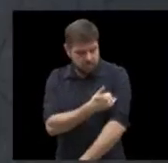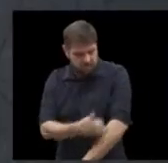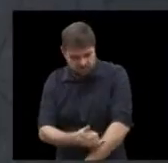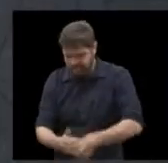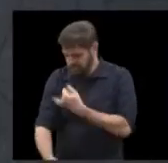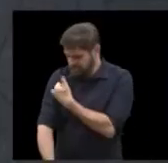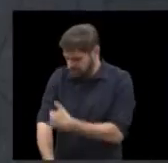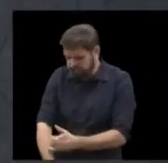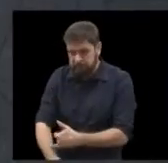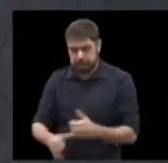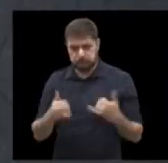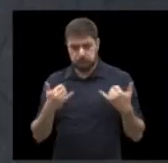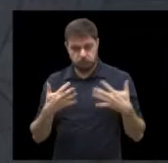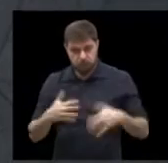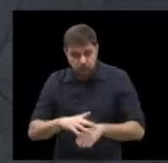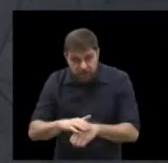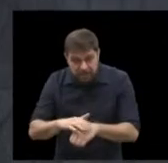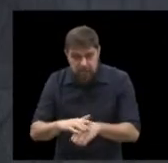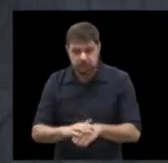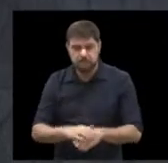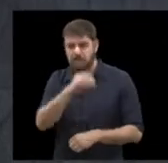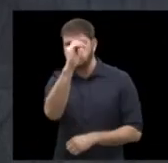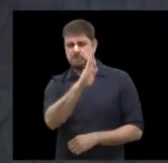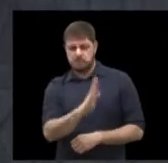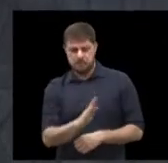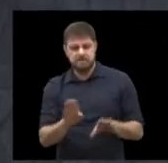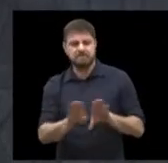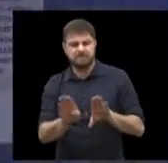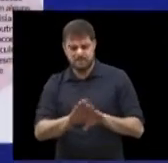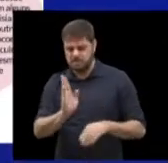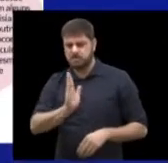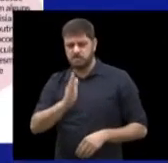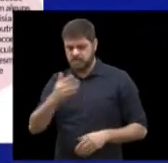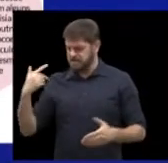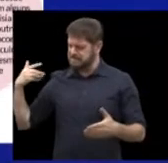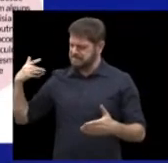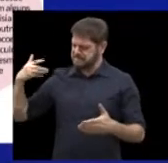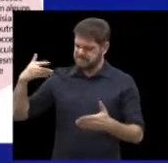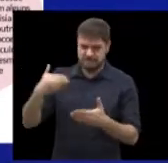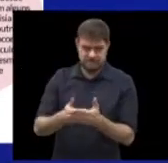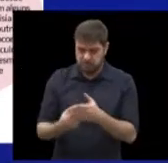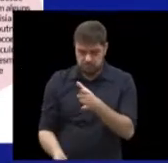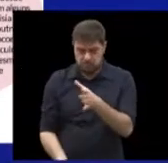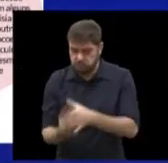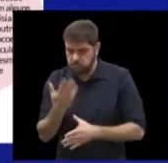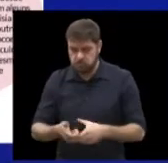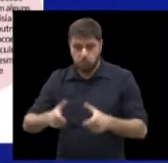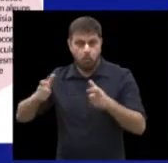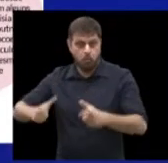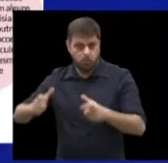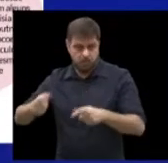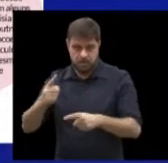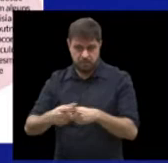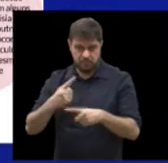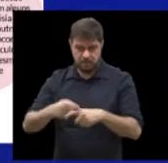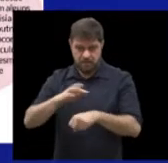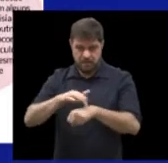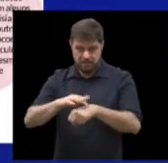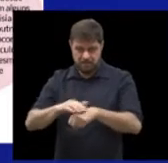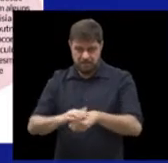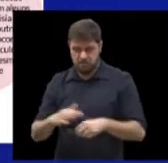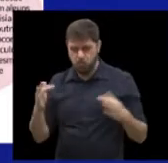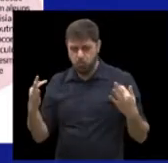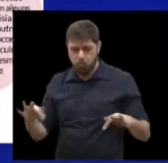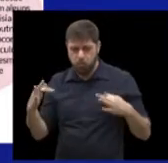no Brasil, quanto tempo faz que a Olha, gente não, no Brasil também tem. Essa doença não surgiu só num lugar, porque ela, como é uma doença